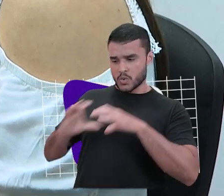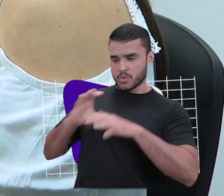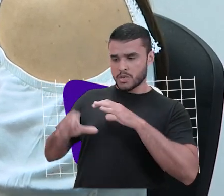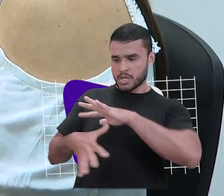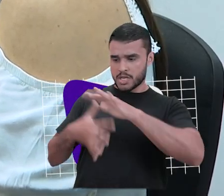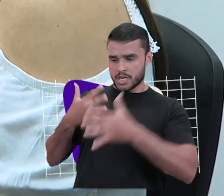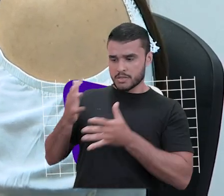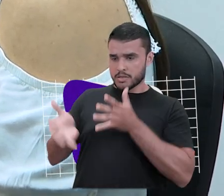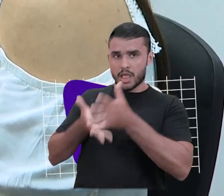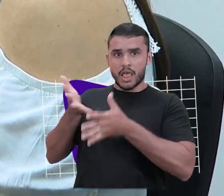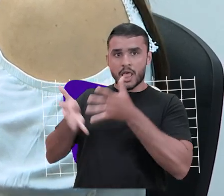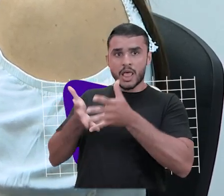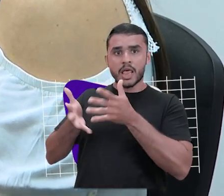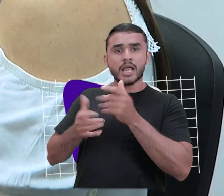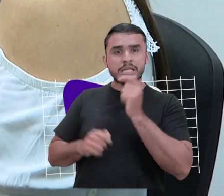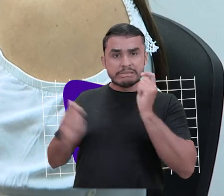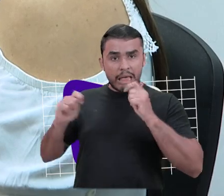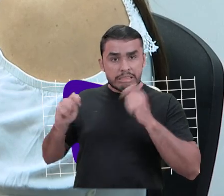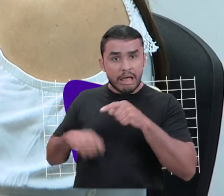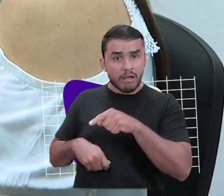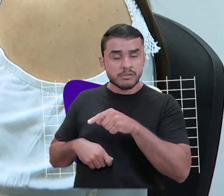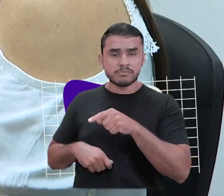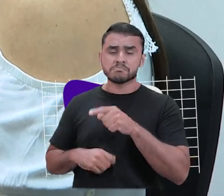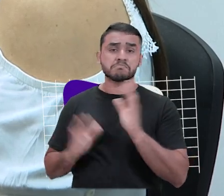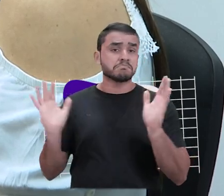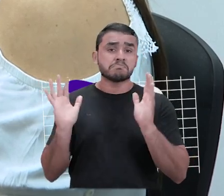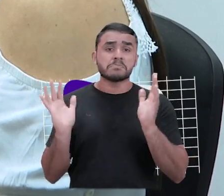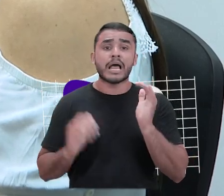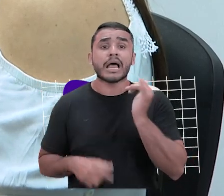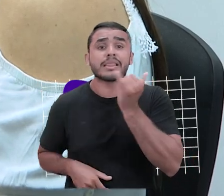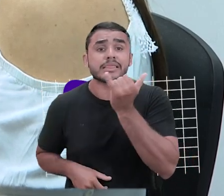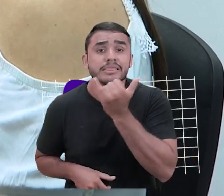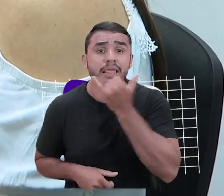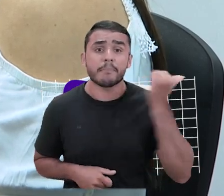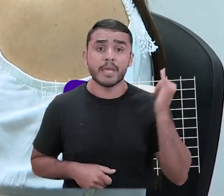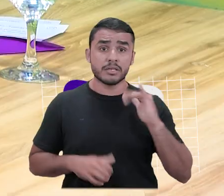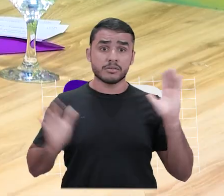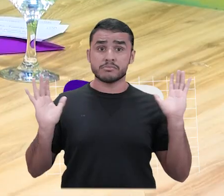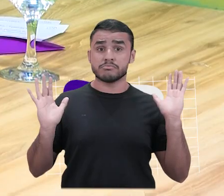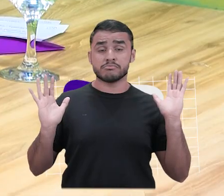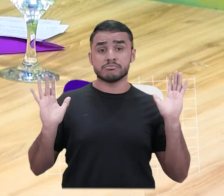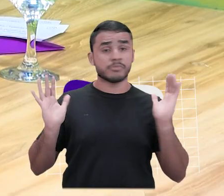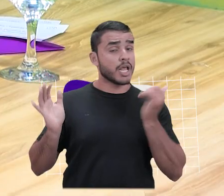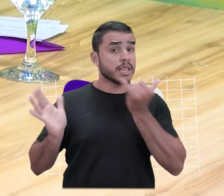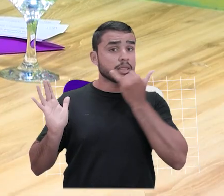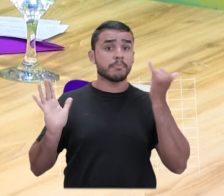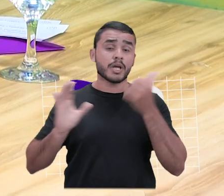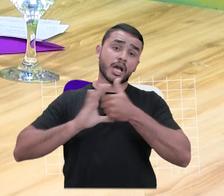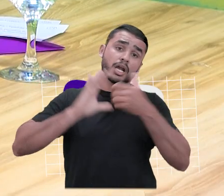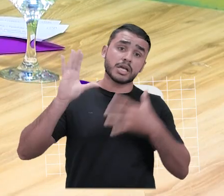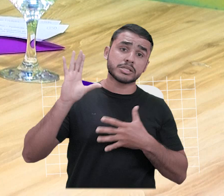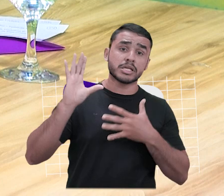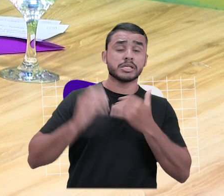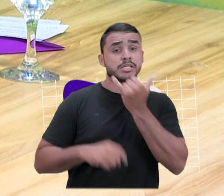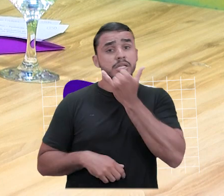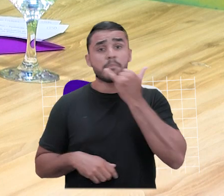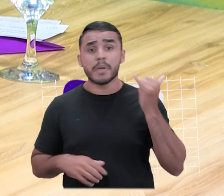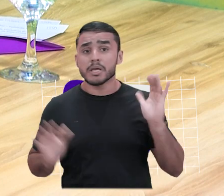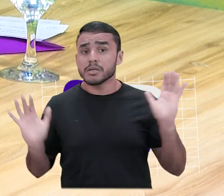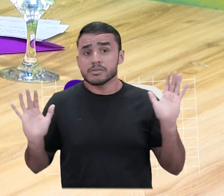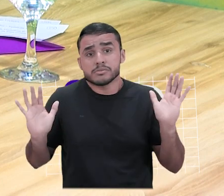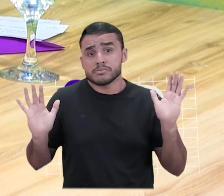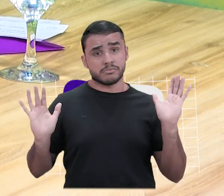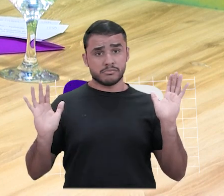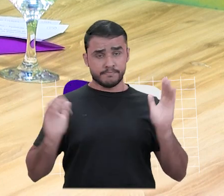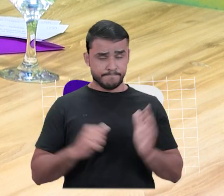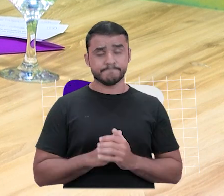considerar, diversidade. Né? A gente fala muito da neurodiversidade. Então, assim, pessoas diferentes vão reagir de formas diferentes. Total. E